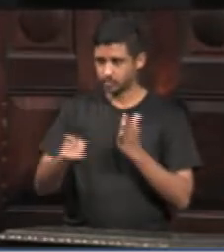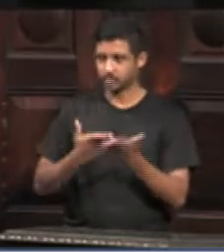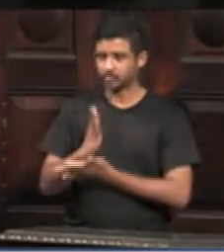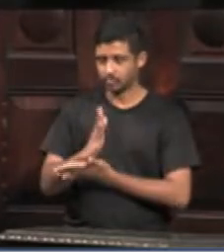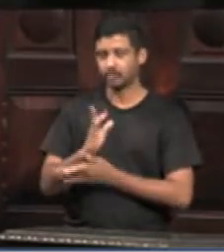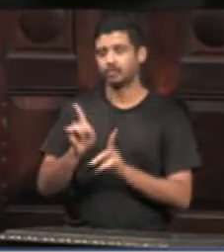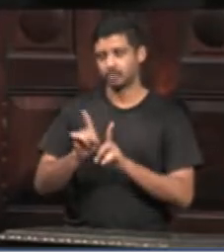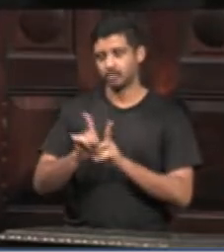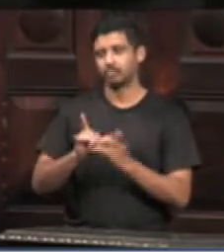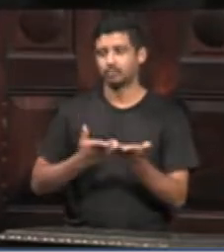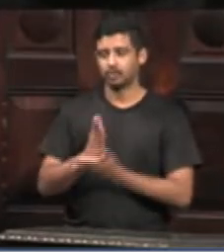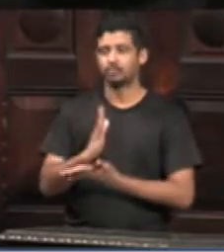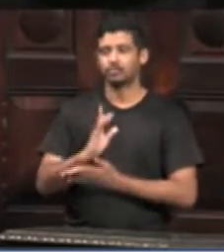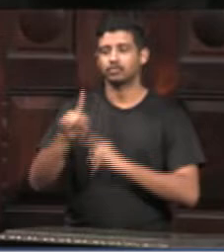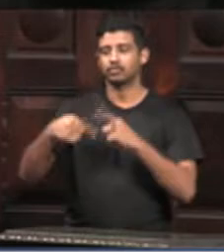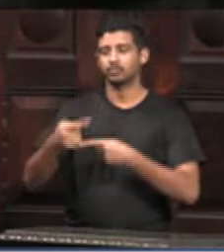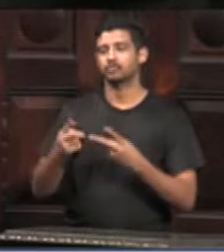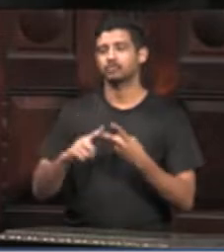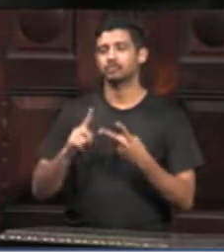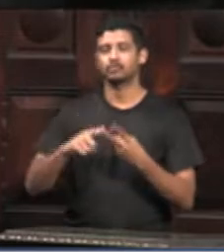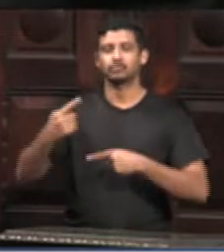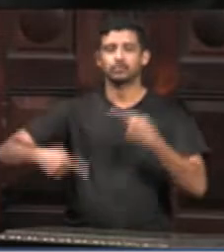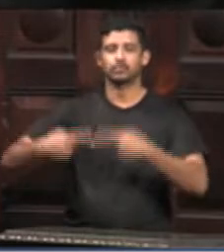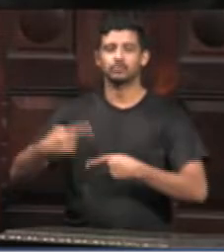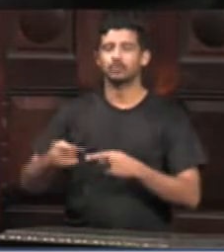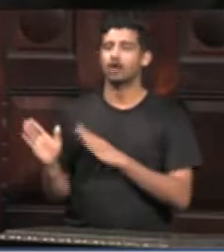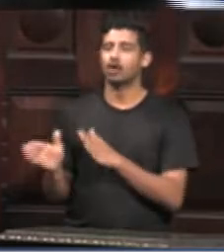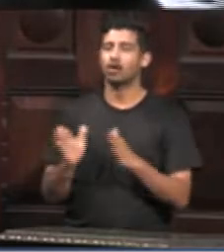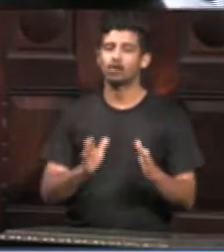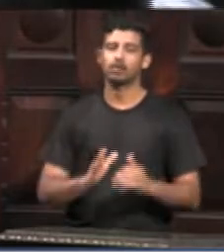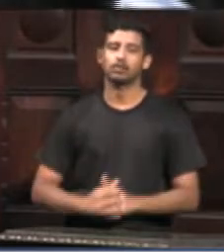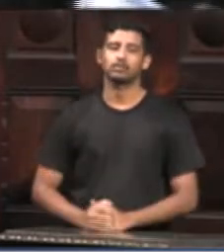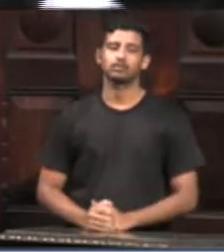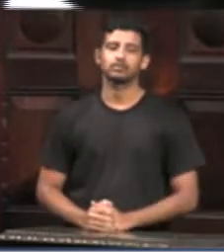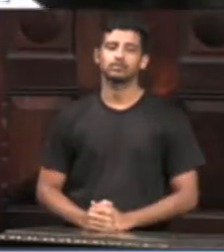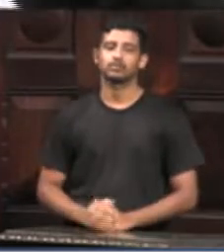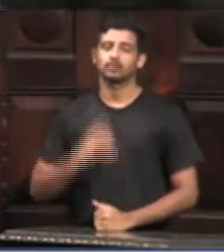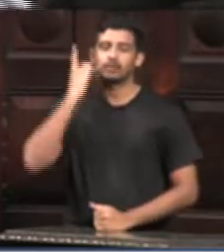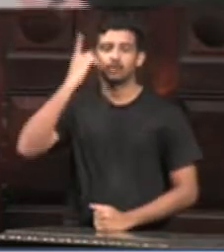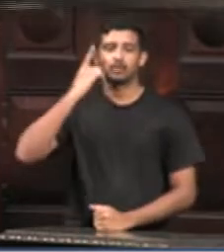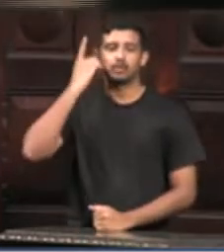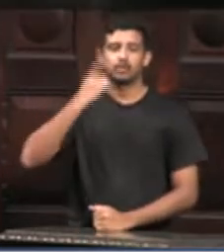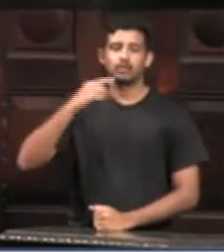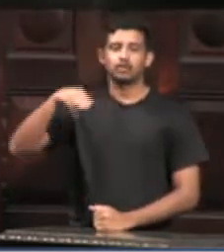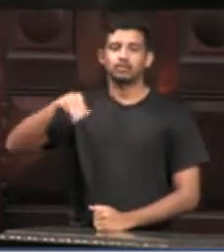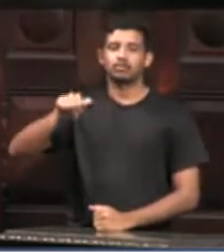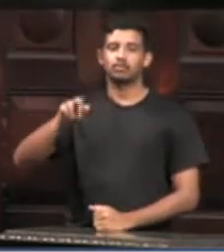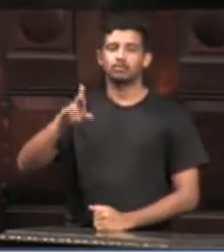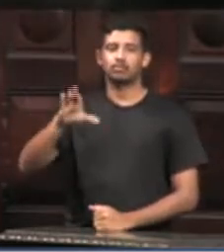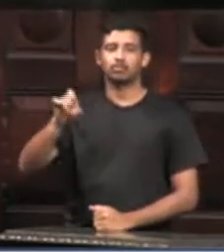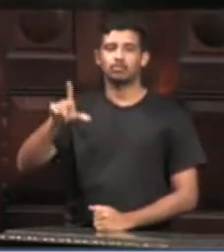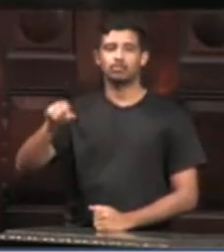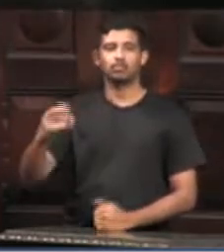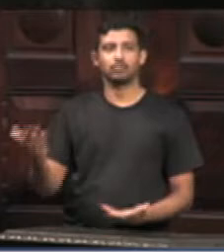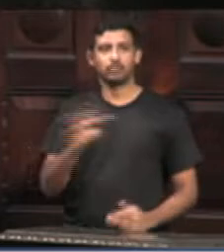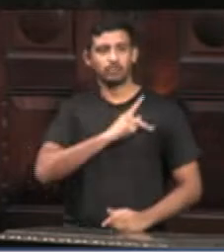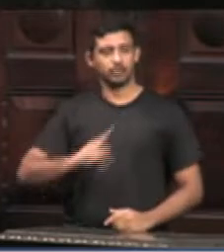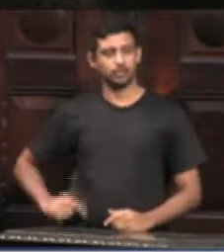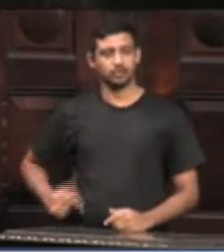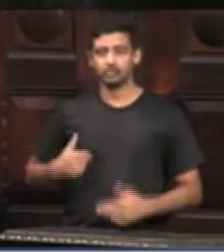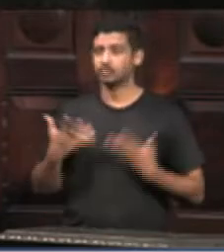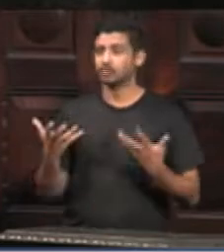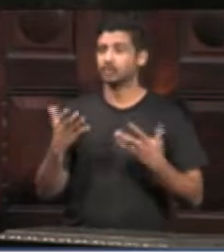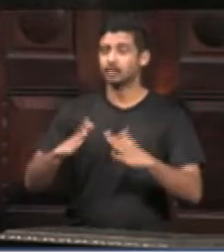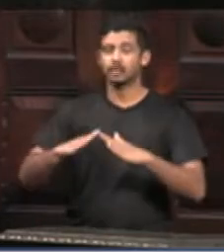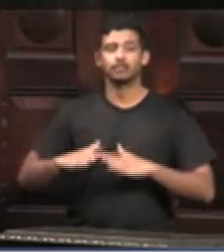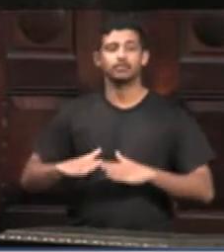Vai a redação do vencido para a segunda discussão. Pela ordem. Pela ordem, deputado Marcelo Freixo. Presidente, queria